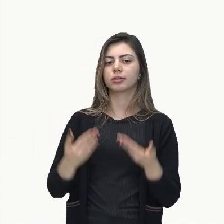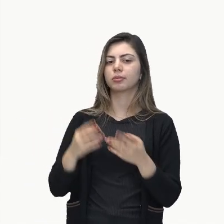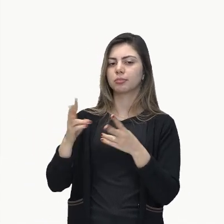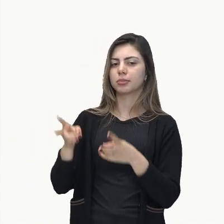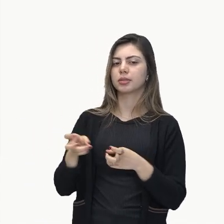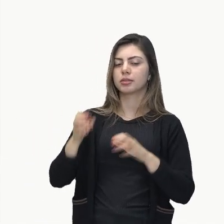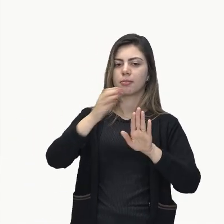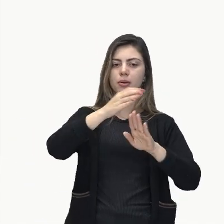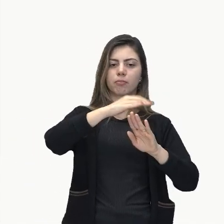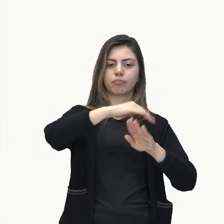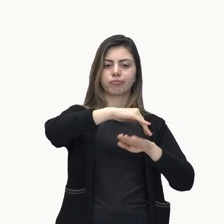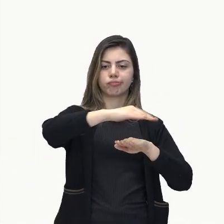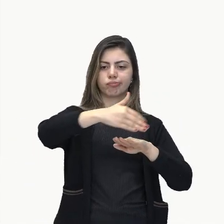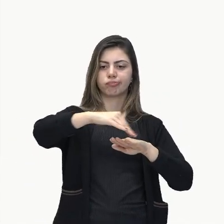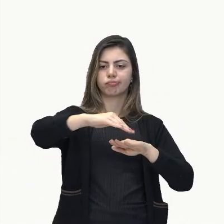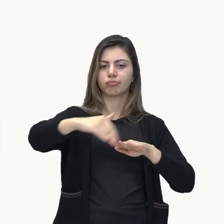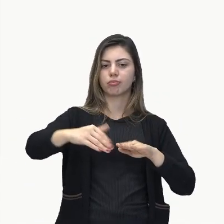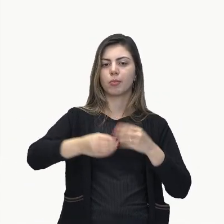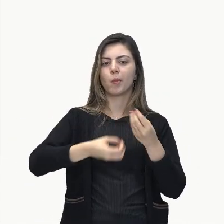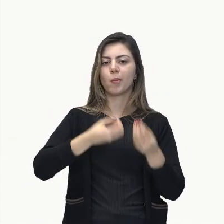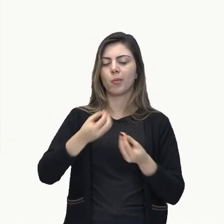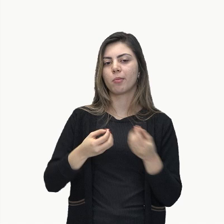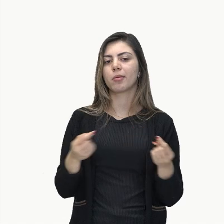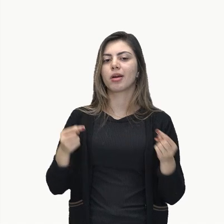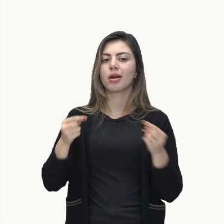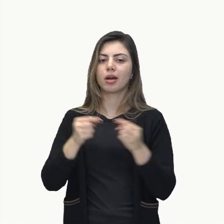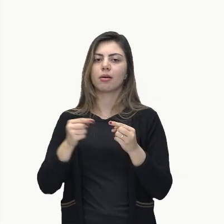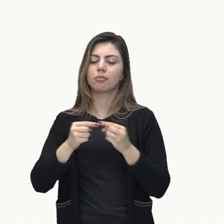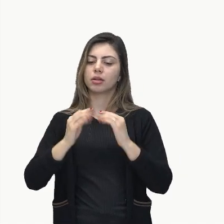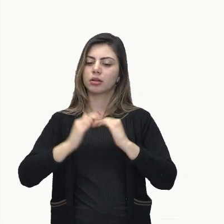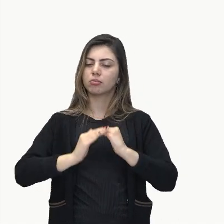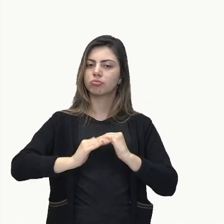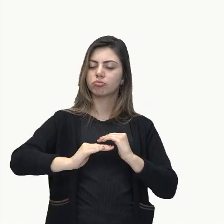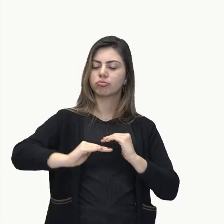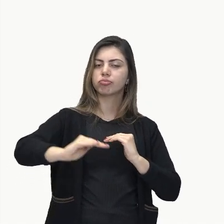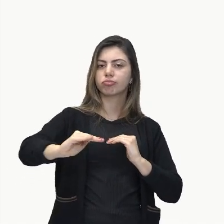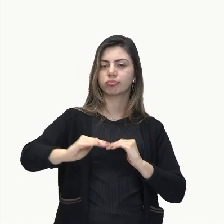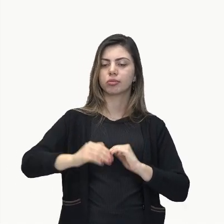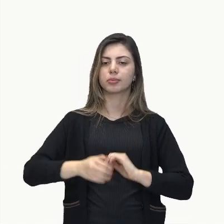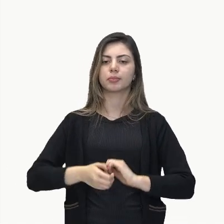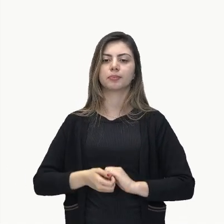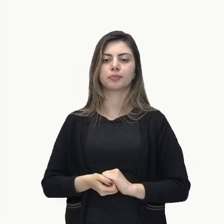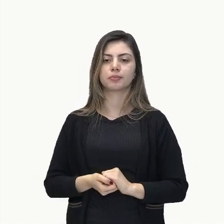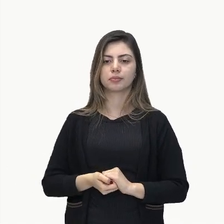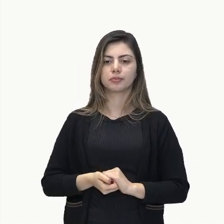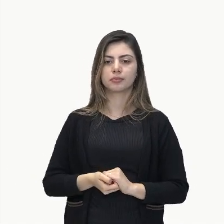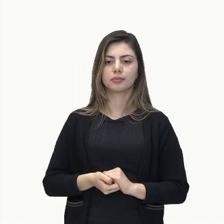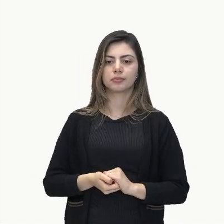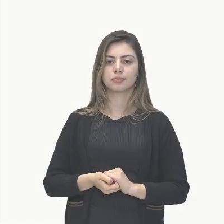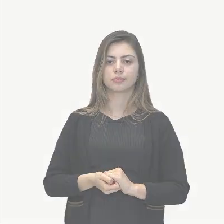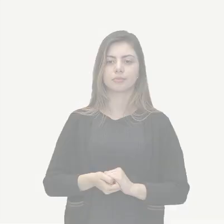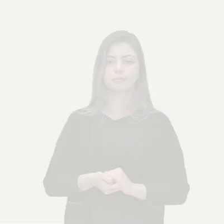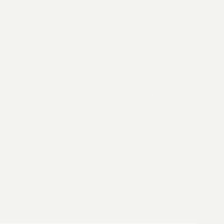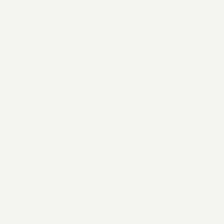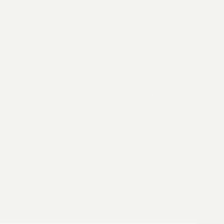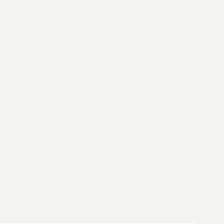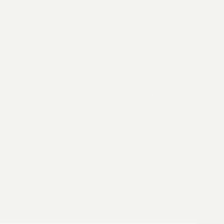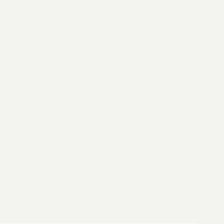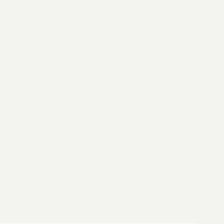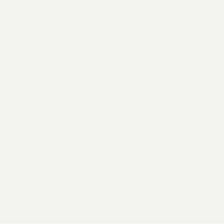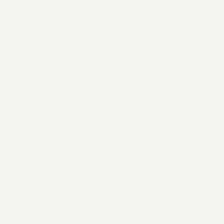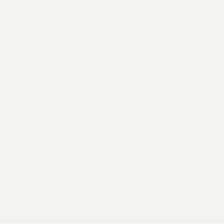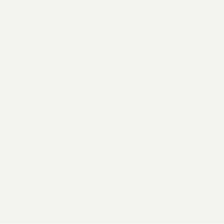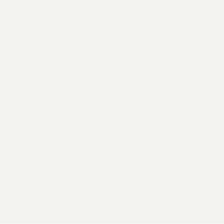exemplo, é todo praticamente de baixas altitudes. Aqui em algumas ilhas, nós